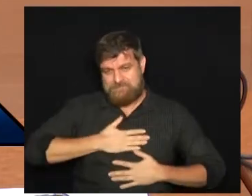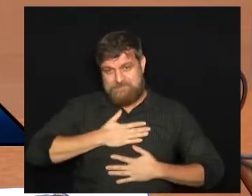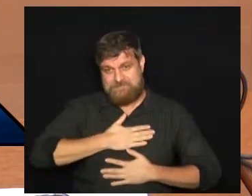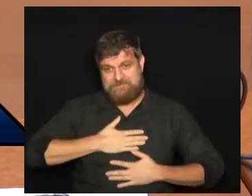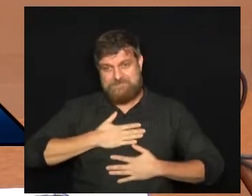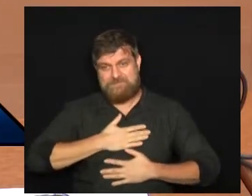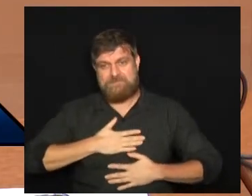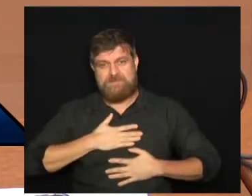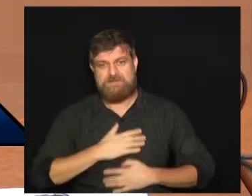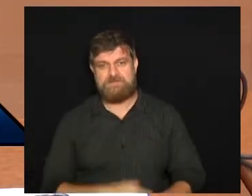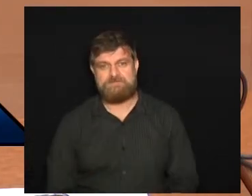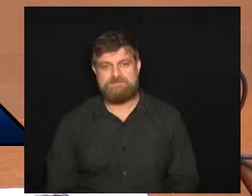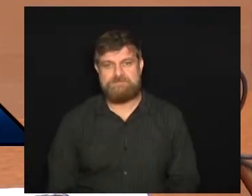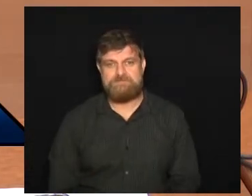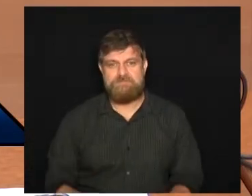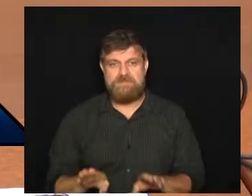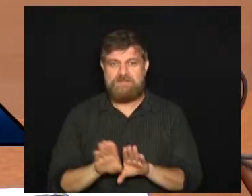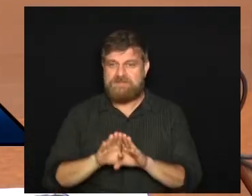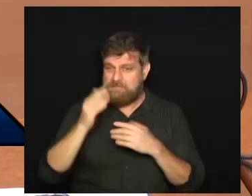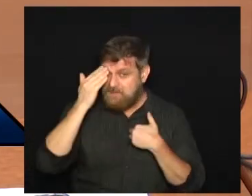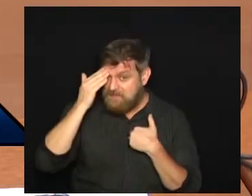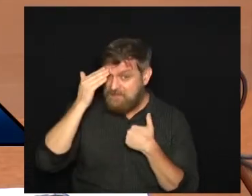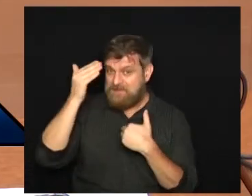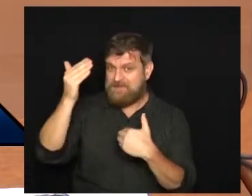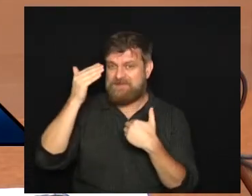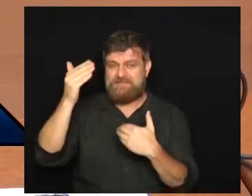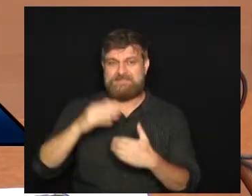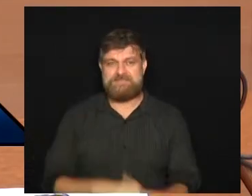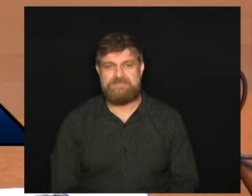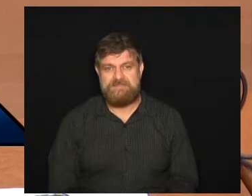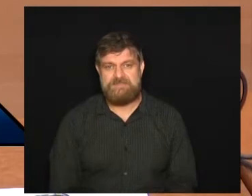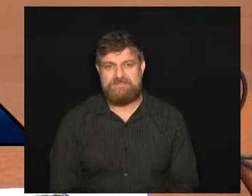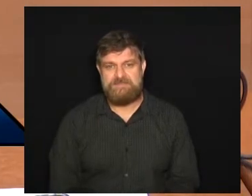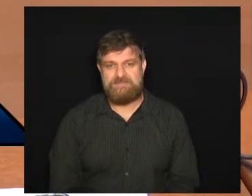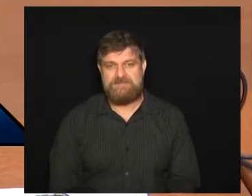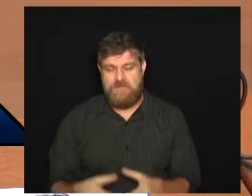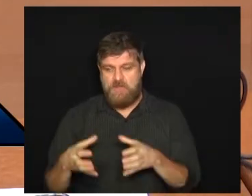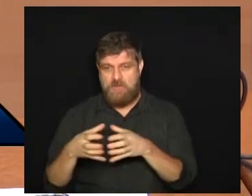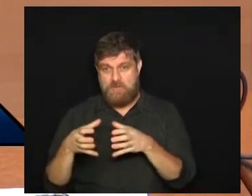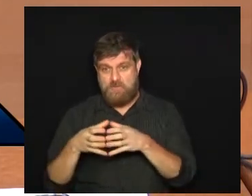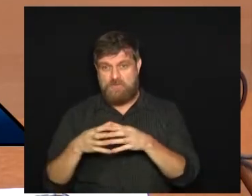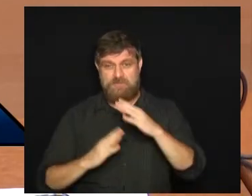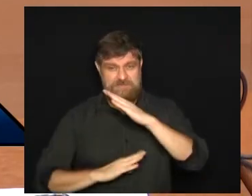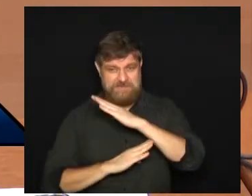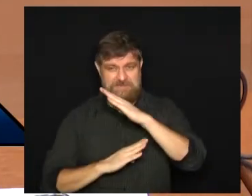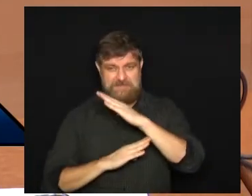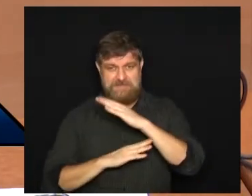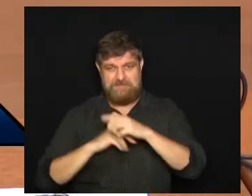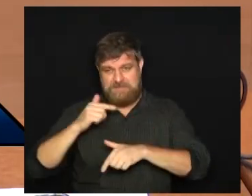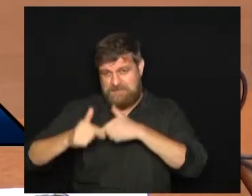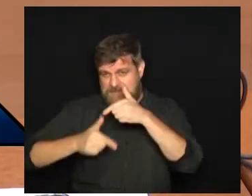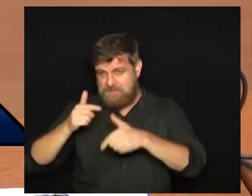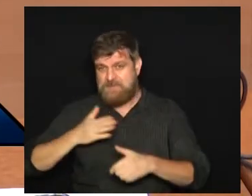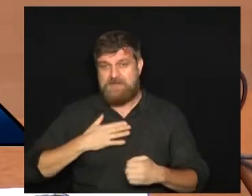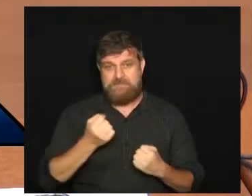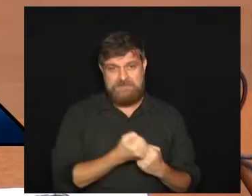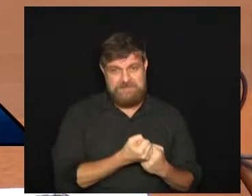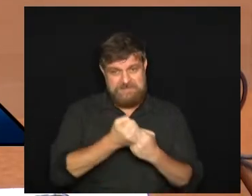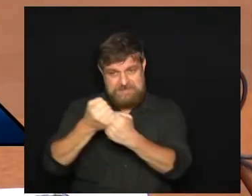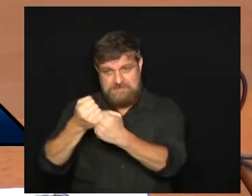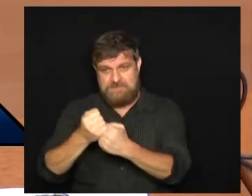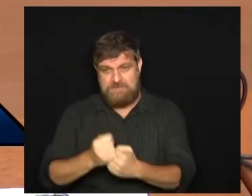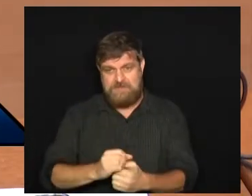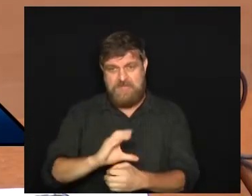aí. Agradecer também essa equipe que eu tenho na Câmara Municipal, a minha assessoria, a